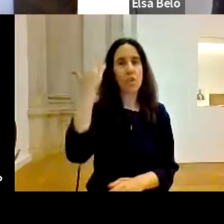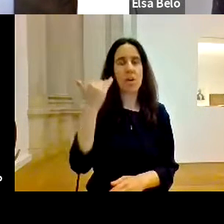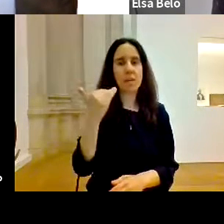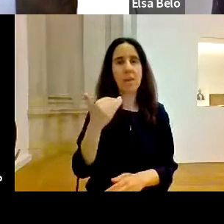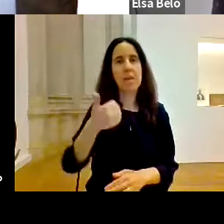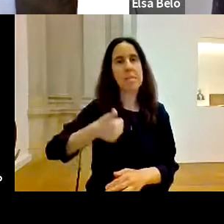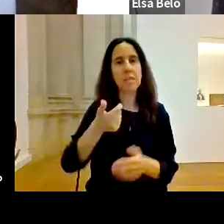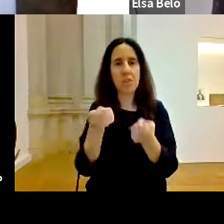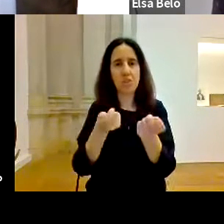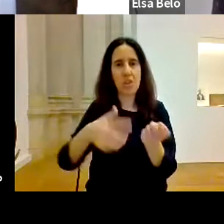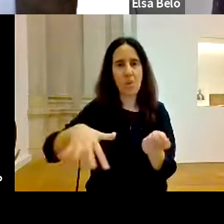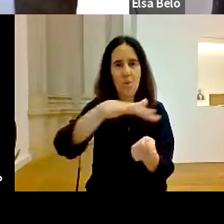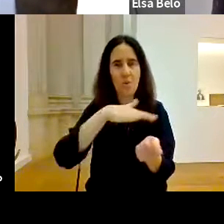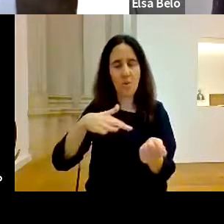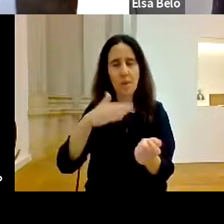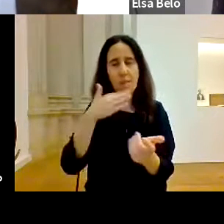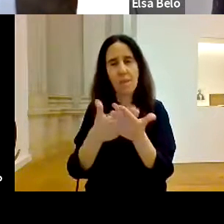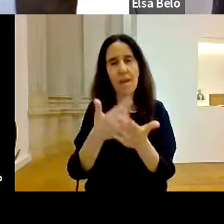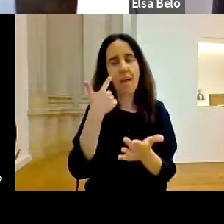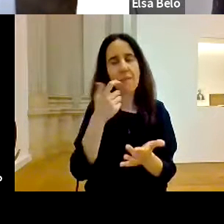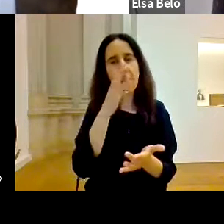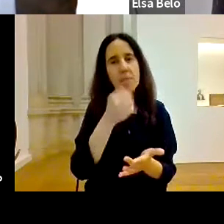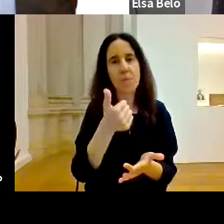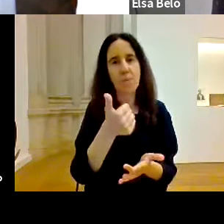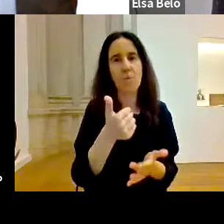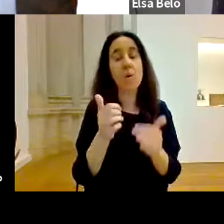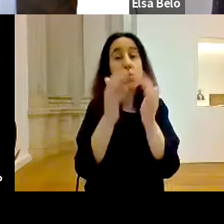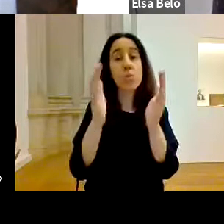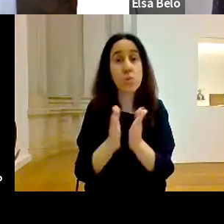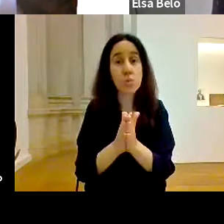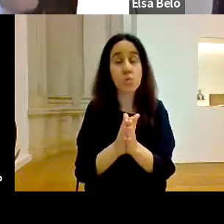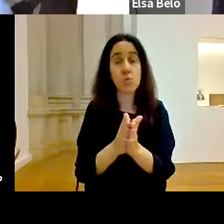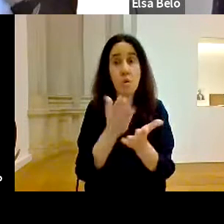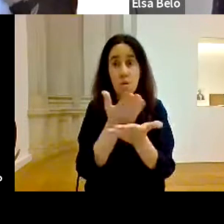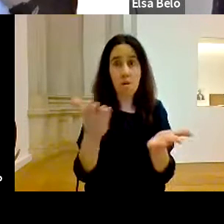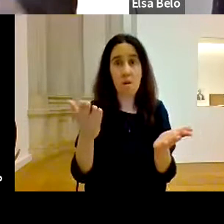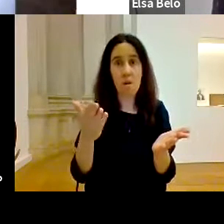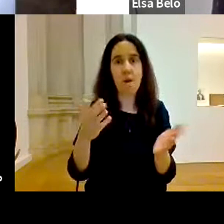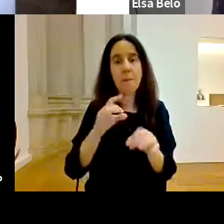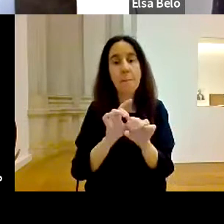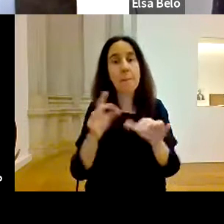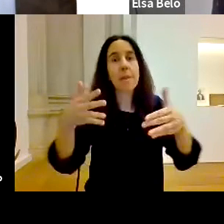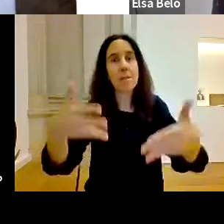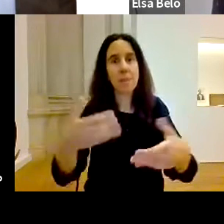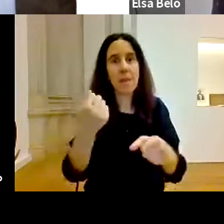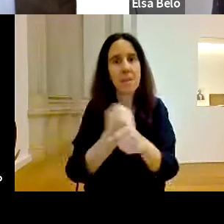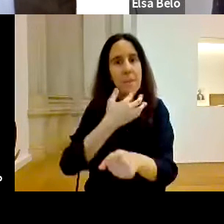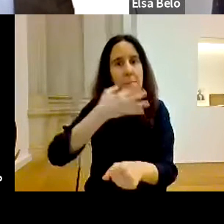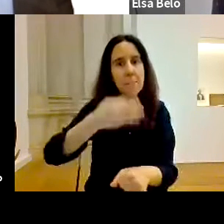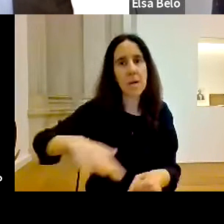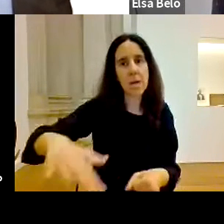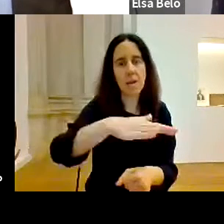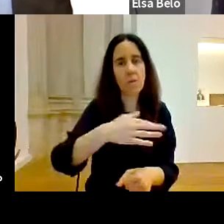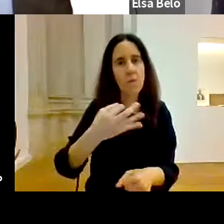matricial. E isso considero que é uma boa prática, e todas as entidades que durante a pandemia